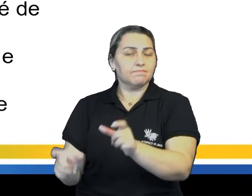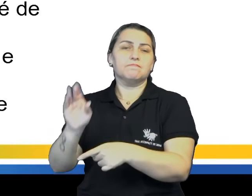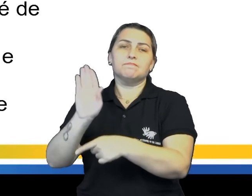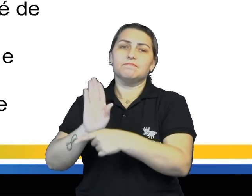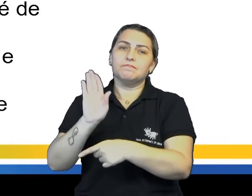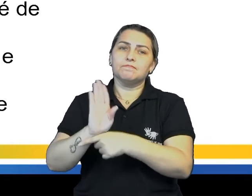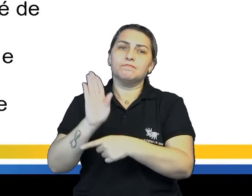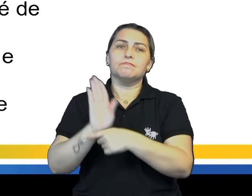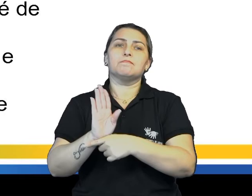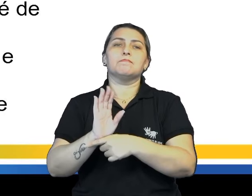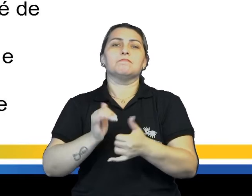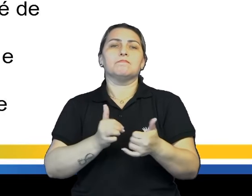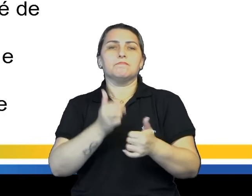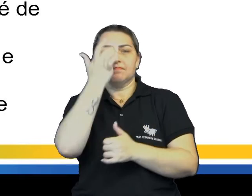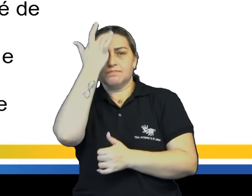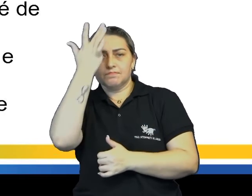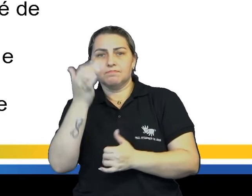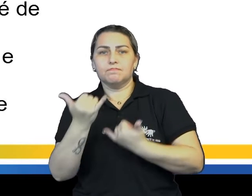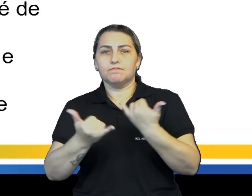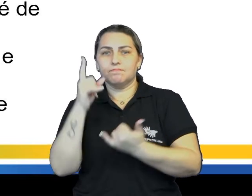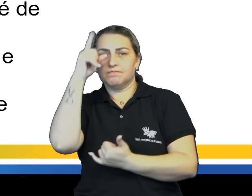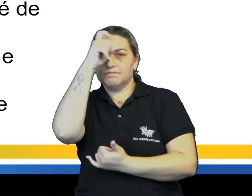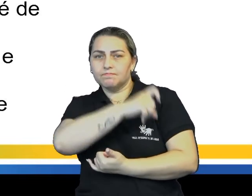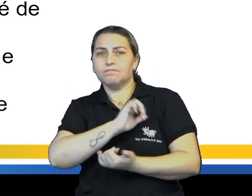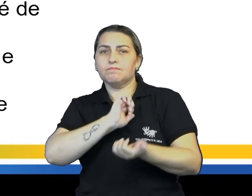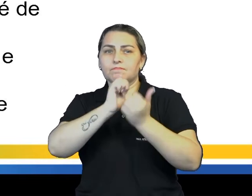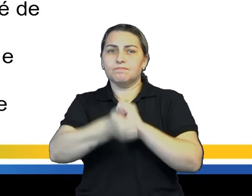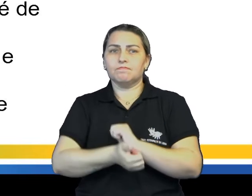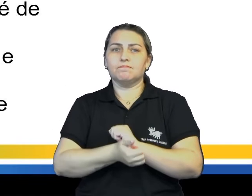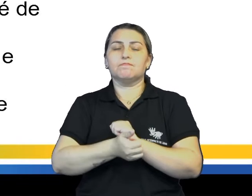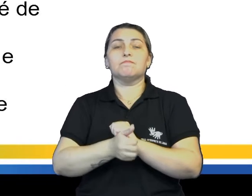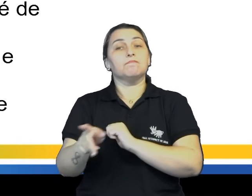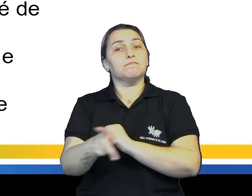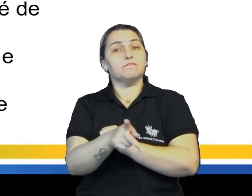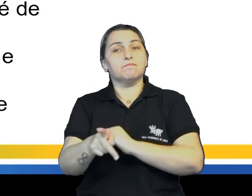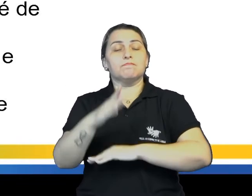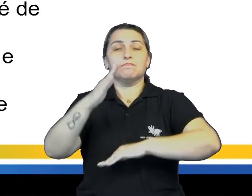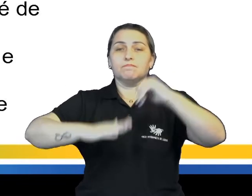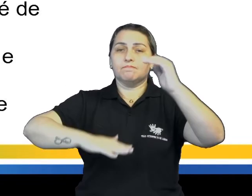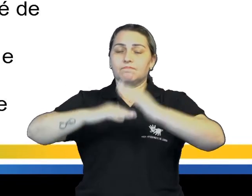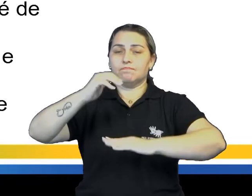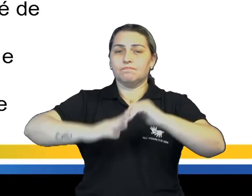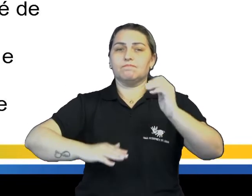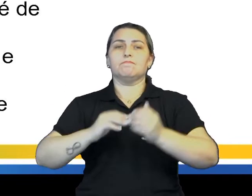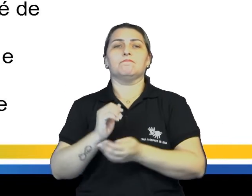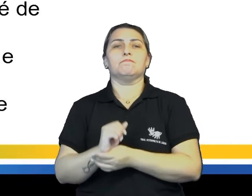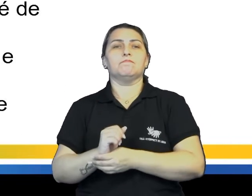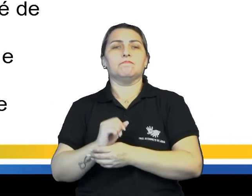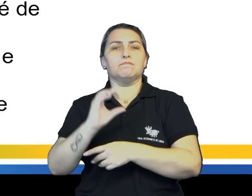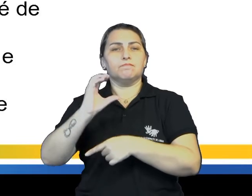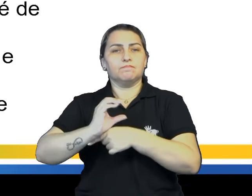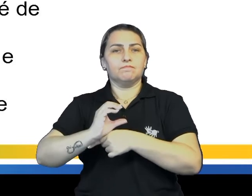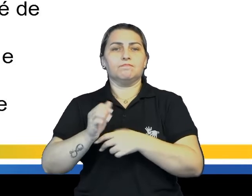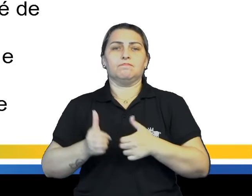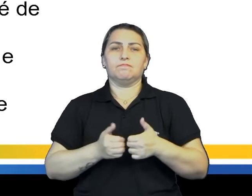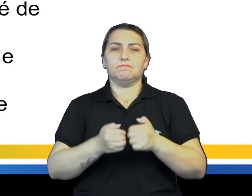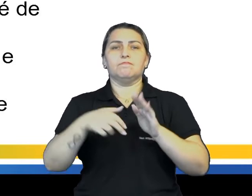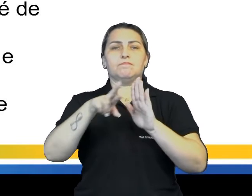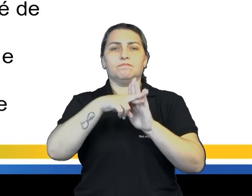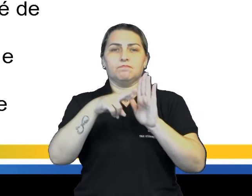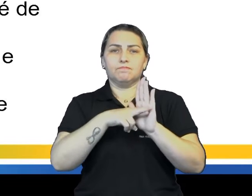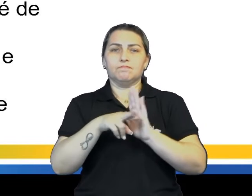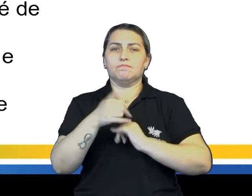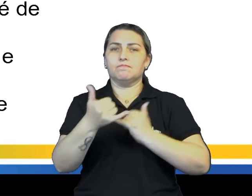Letra B, jogo é fácil, brincadeira é difícil e o esporte é de profissionais. Letra C, jogo